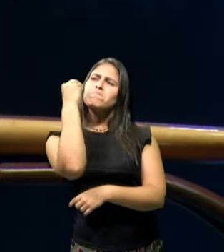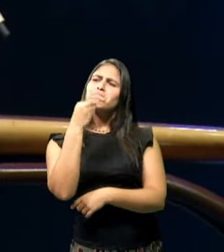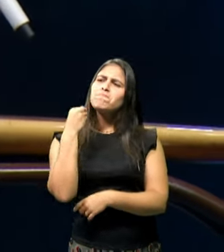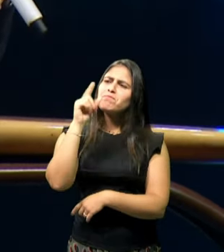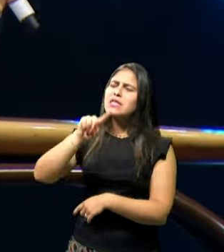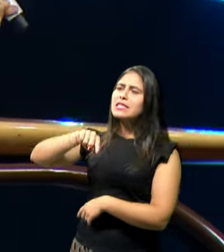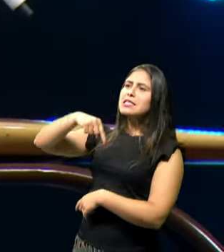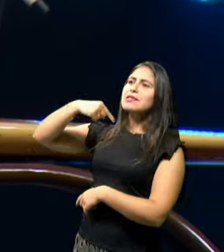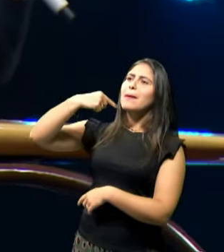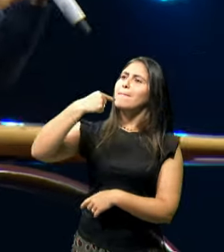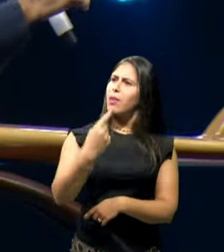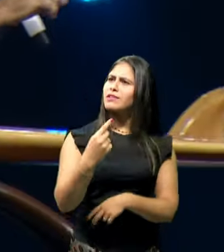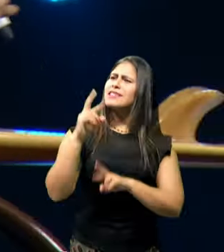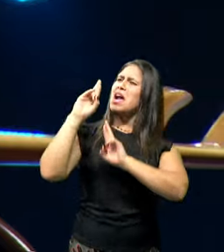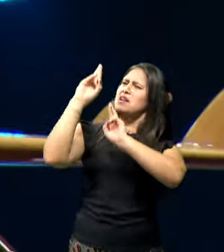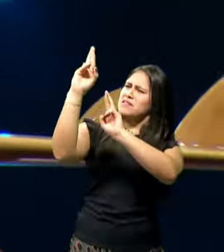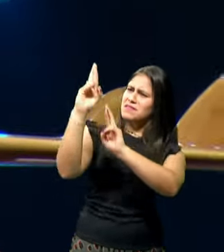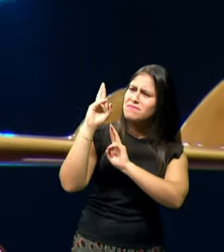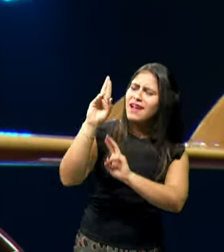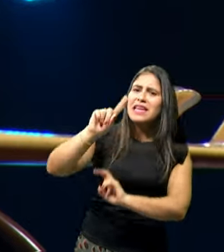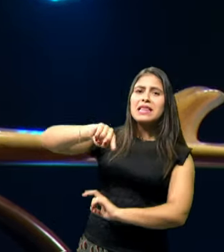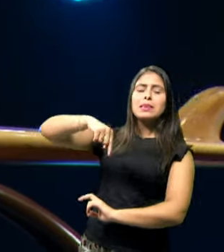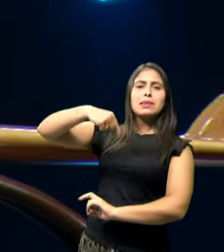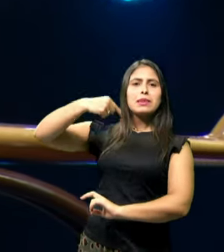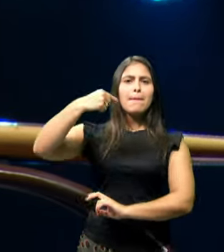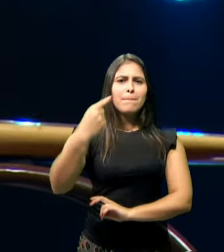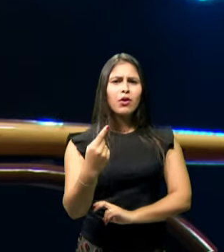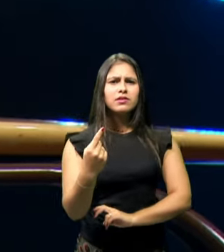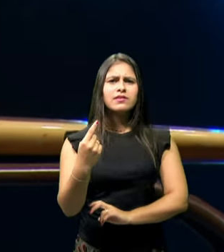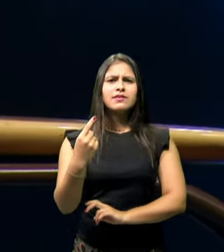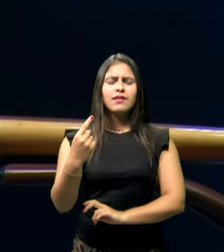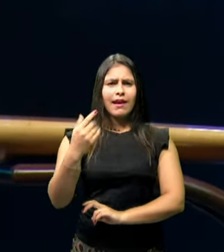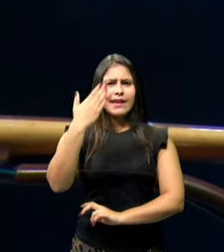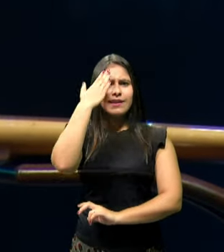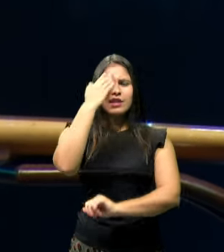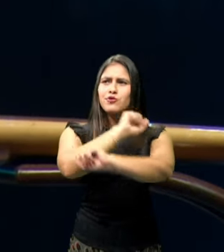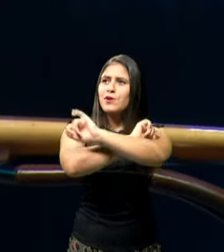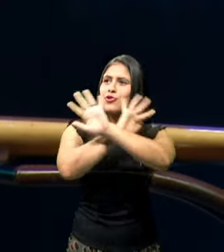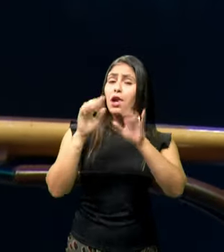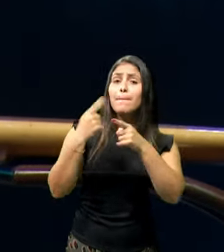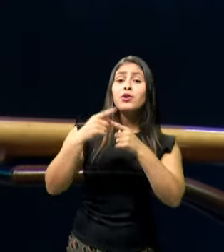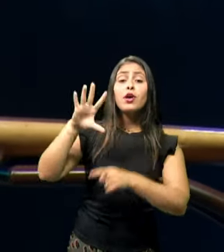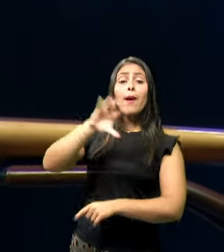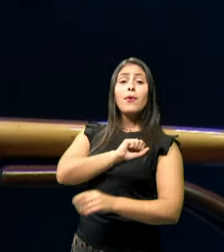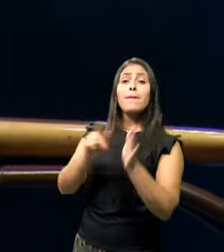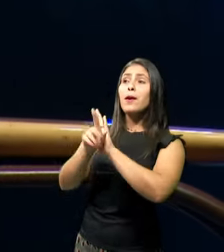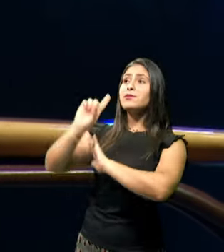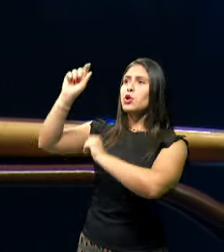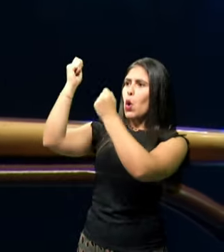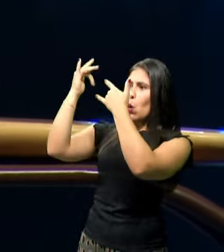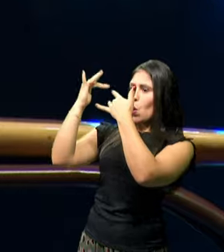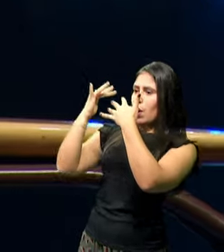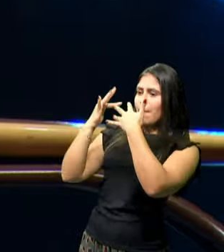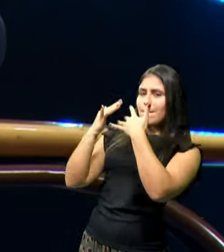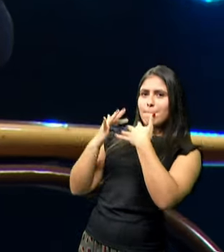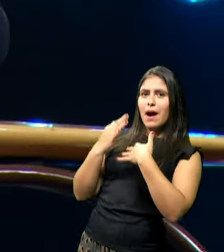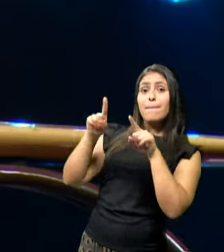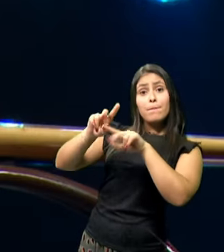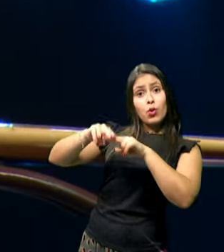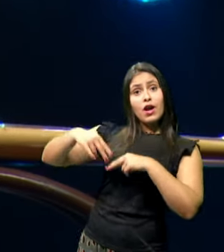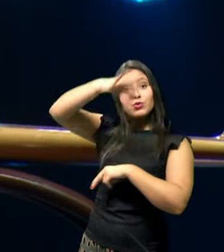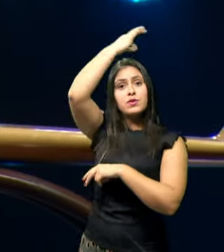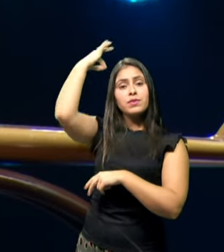a experiência a esperança, e a esperança não traz confusão, porque o amor de Deus está derramado em nossos corações pelo Espírito